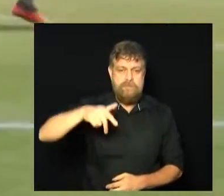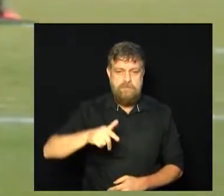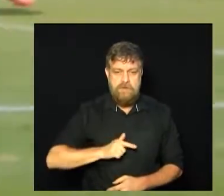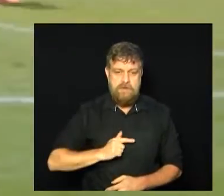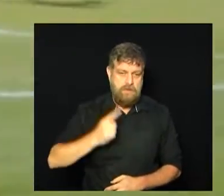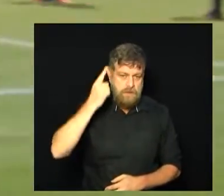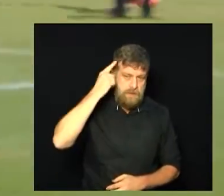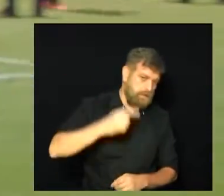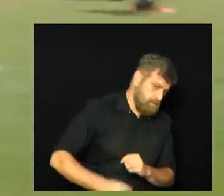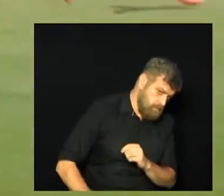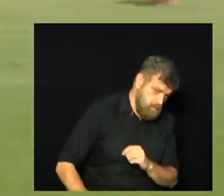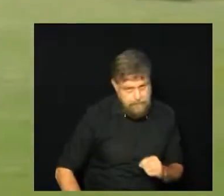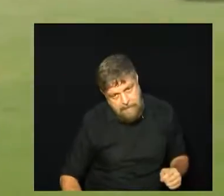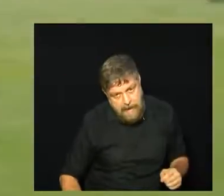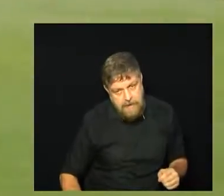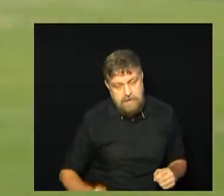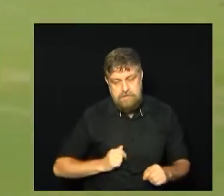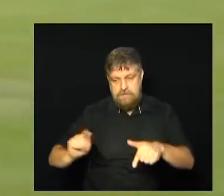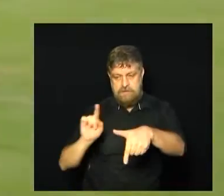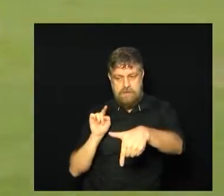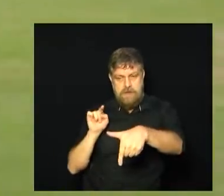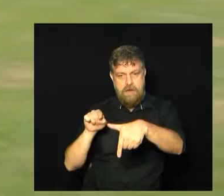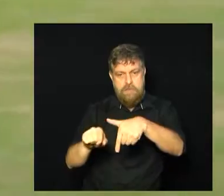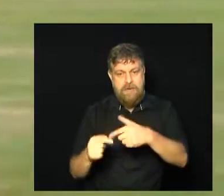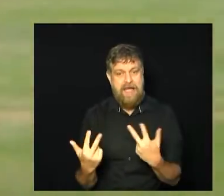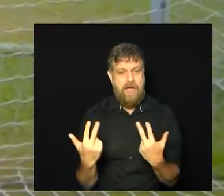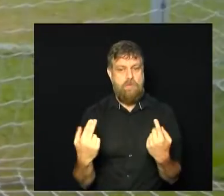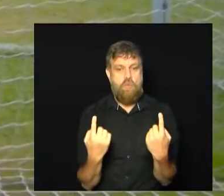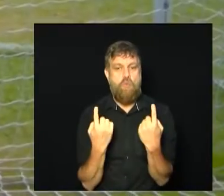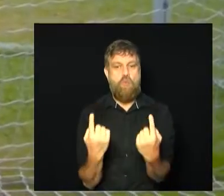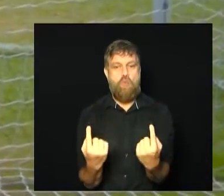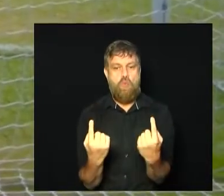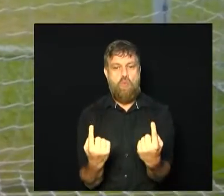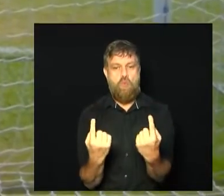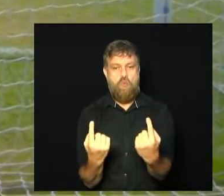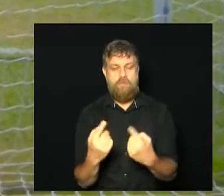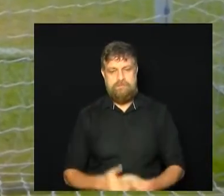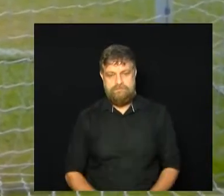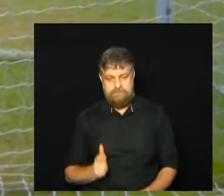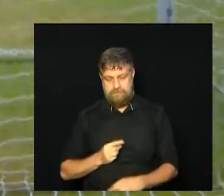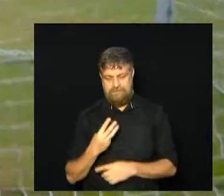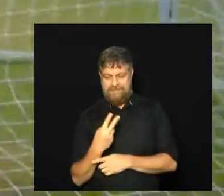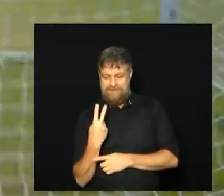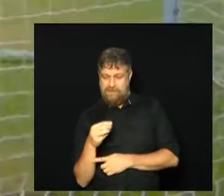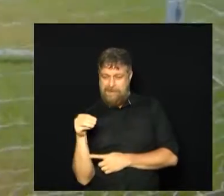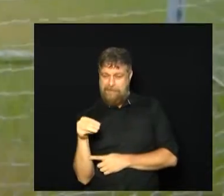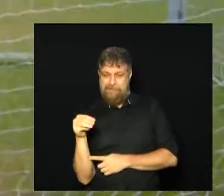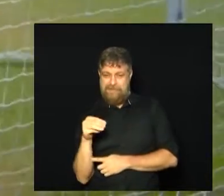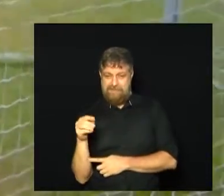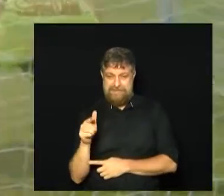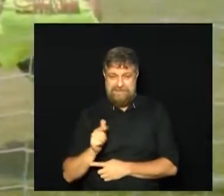e cabeceou para o fundo das redes, tudo igual, 1-1. Aos 32 minutos,